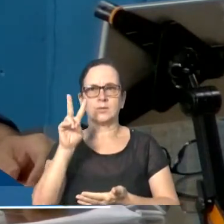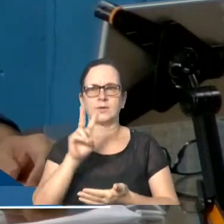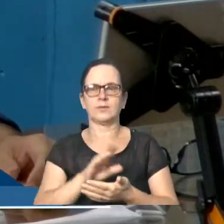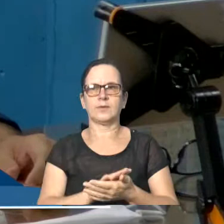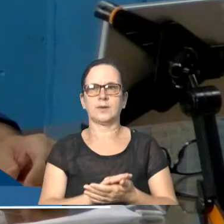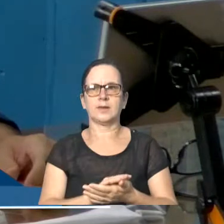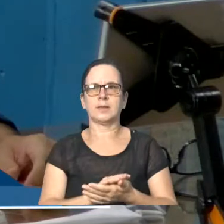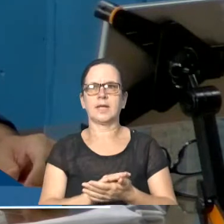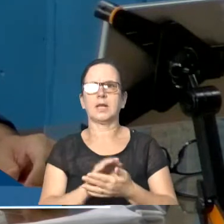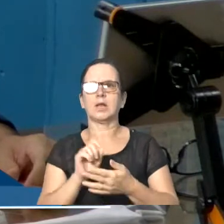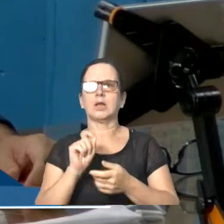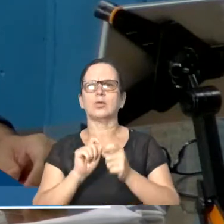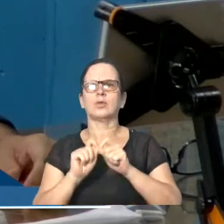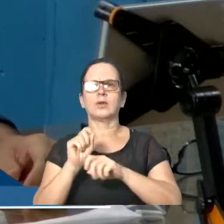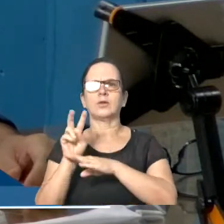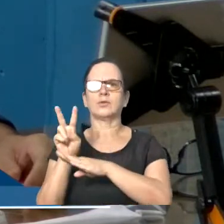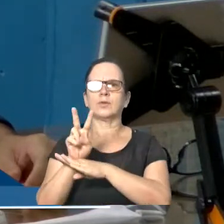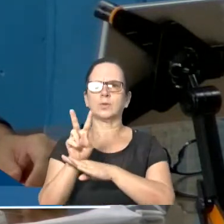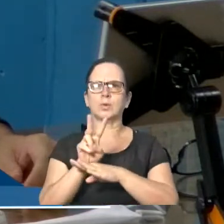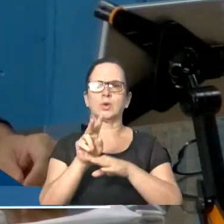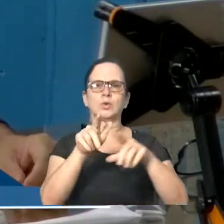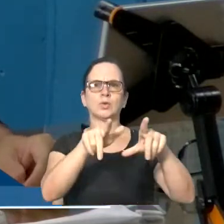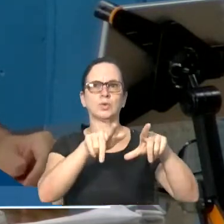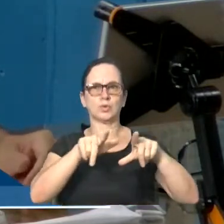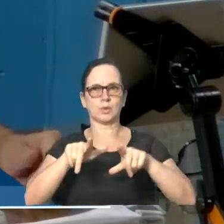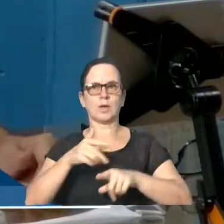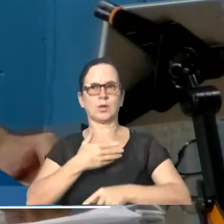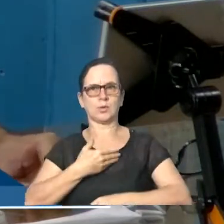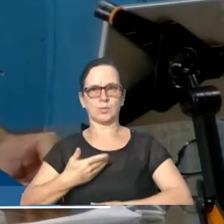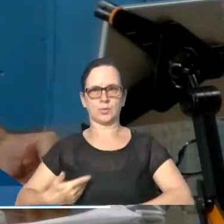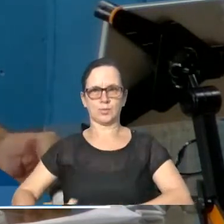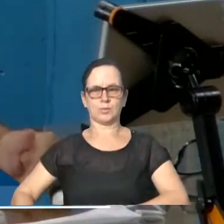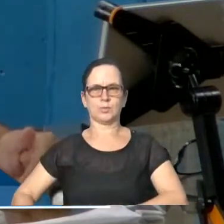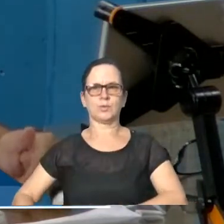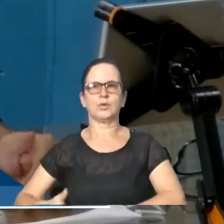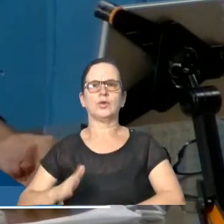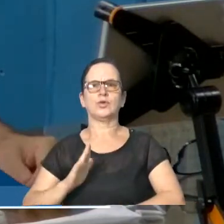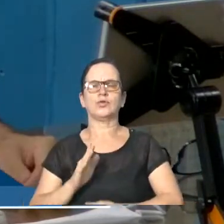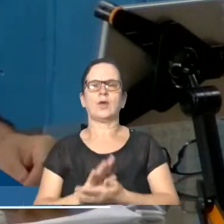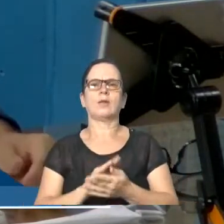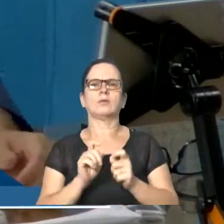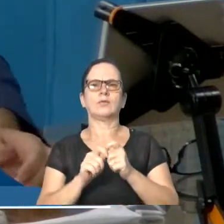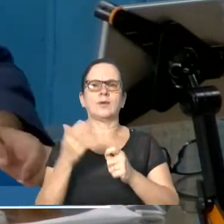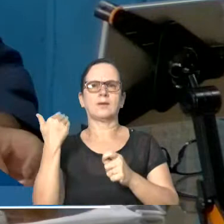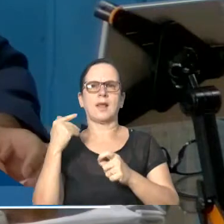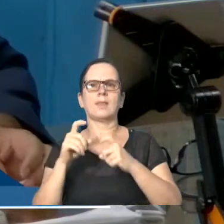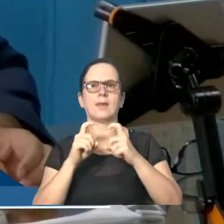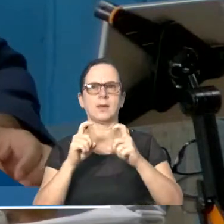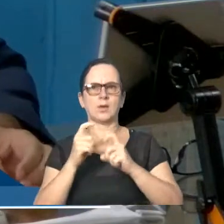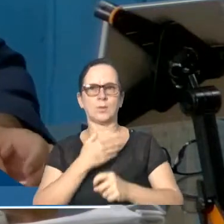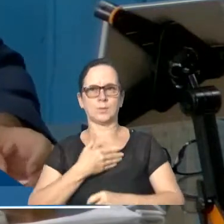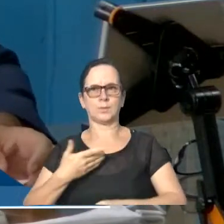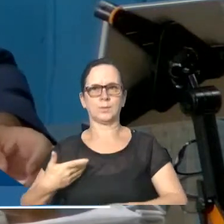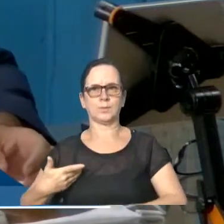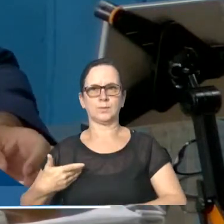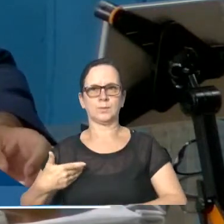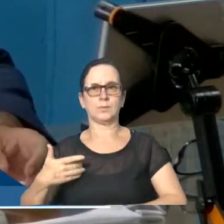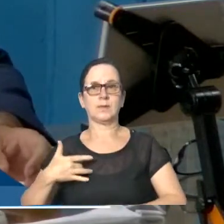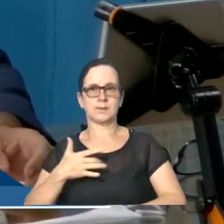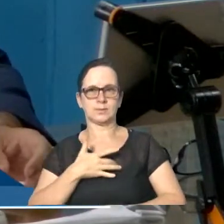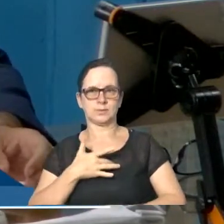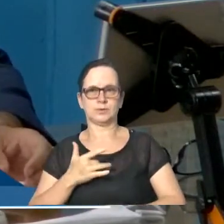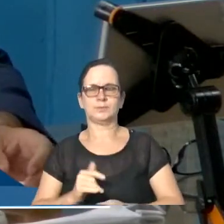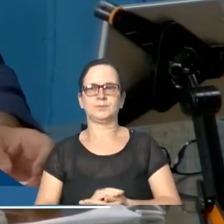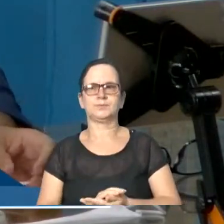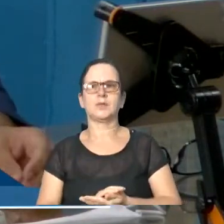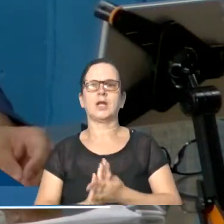de fiscalizar alguns setores de saúde por conta do que a gente apurou, fez um levantamento na audiência pública de saúde. Então, reforçando